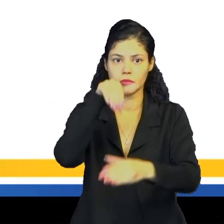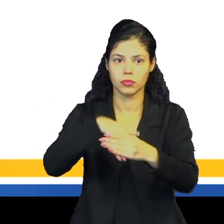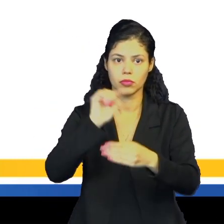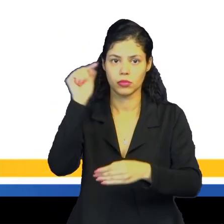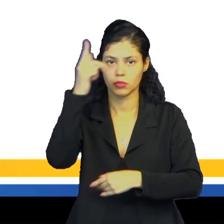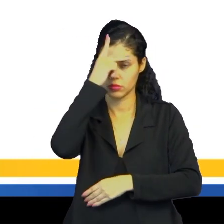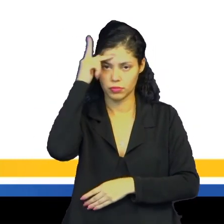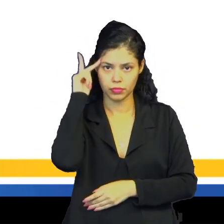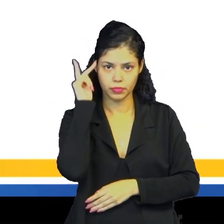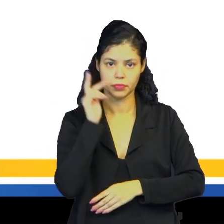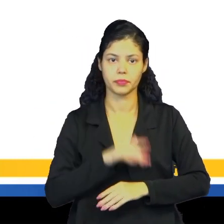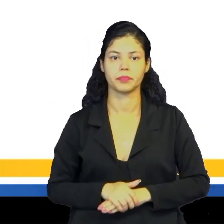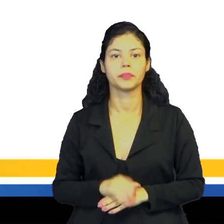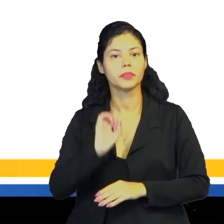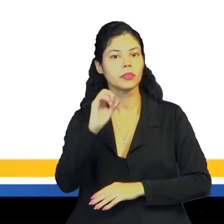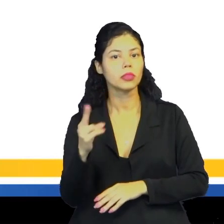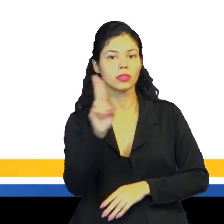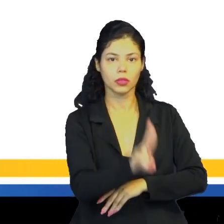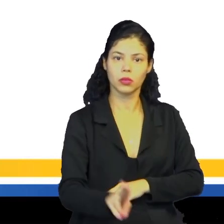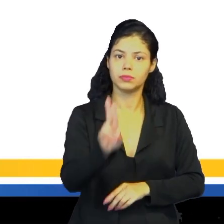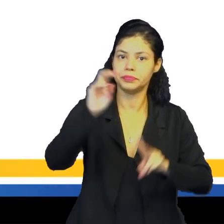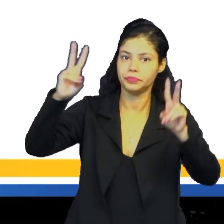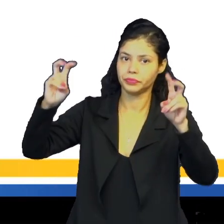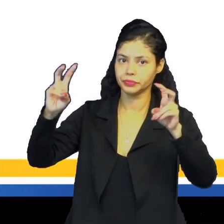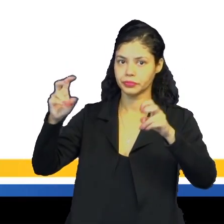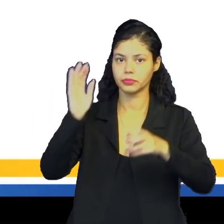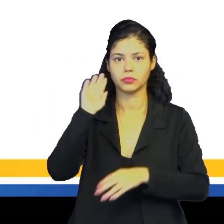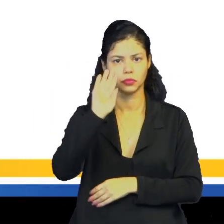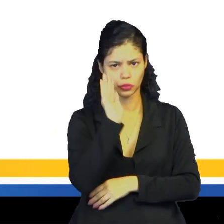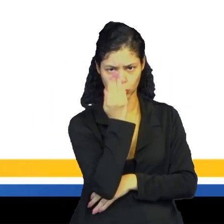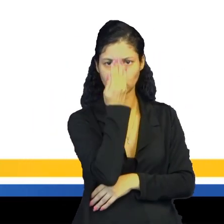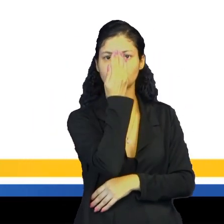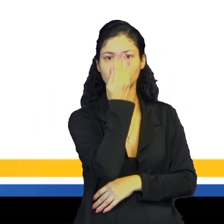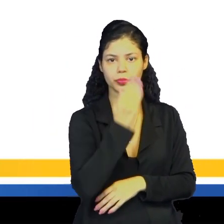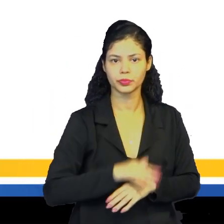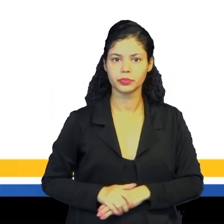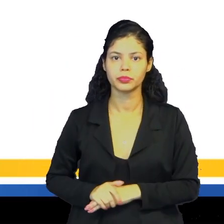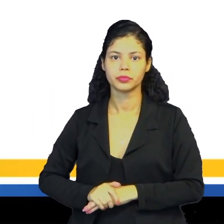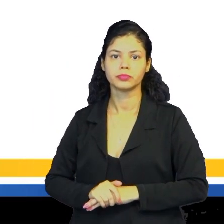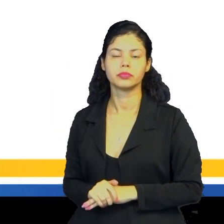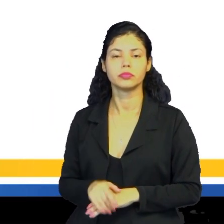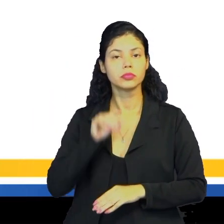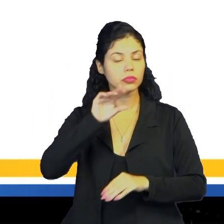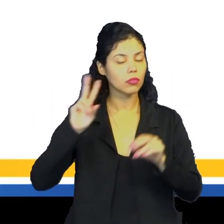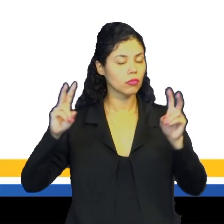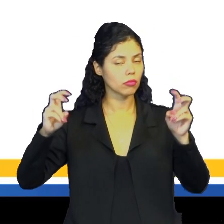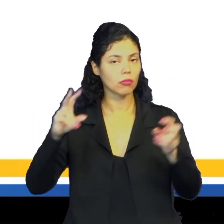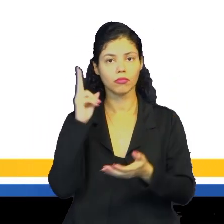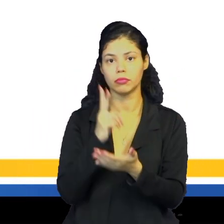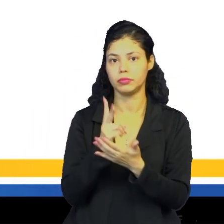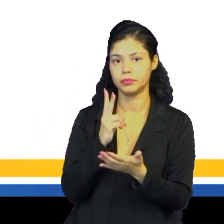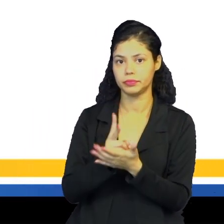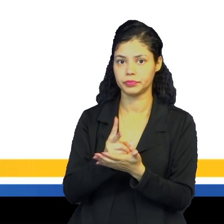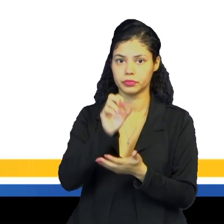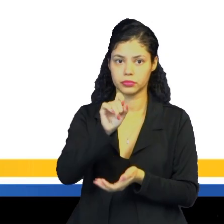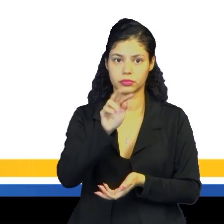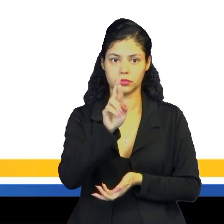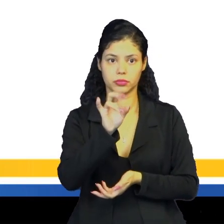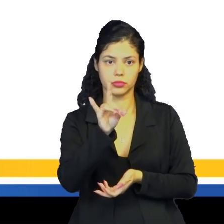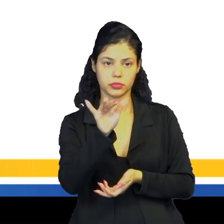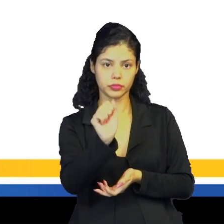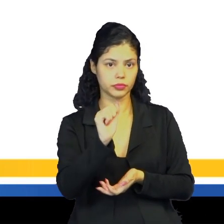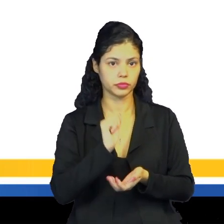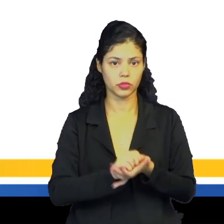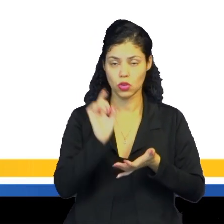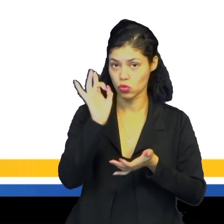para outra pessoa, ou o uso de título de eleitor falso. O voto nessa época era censitário, isso